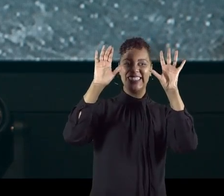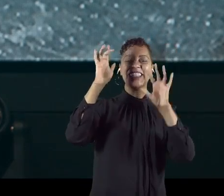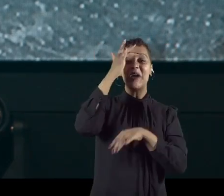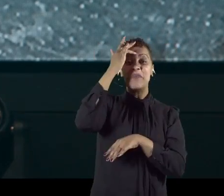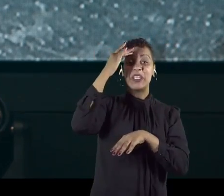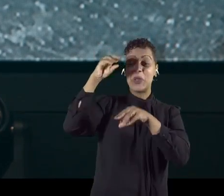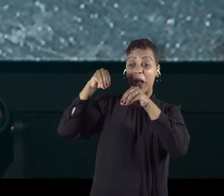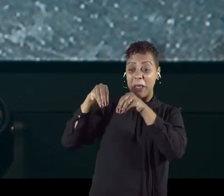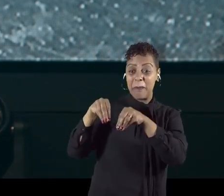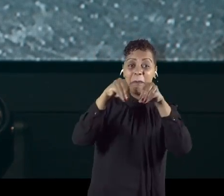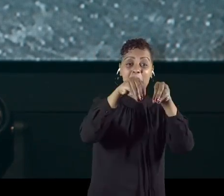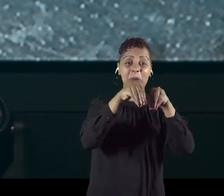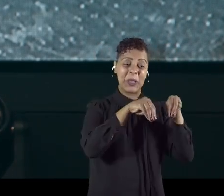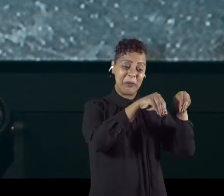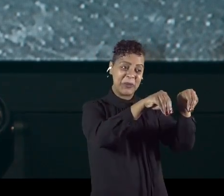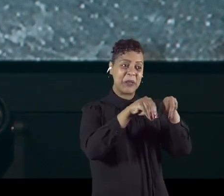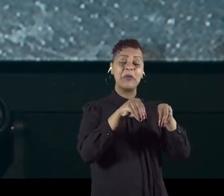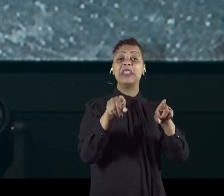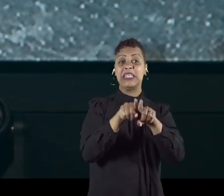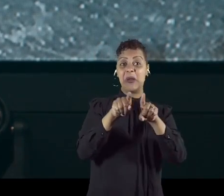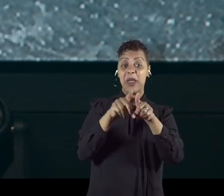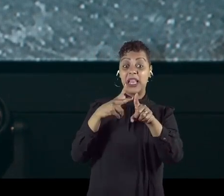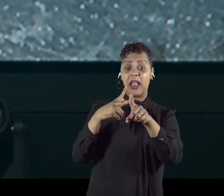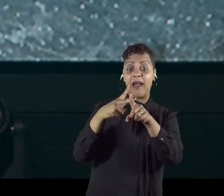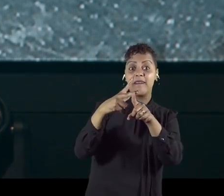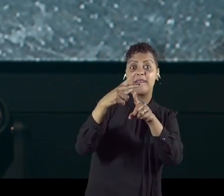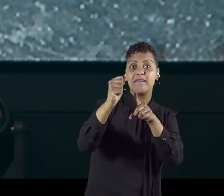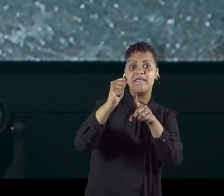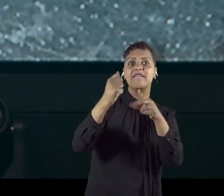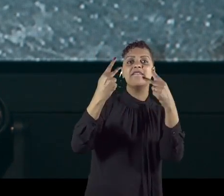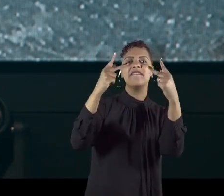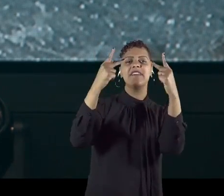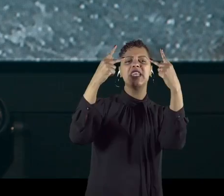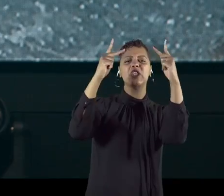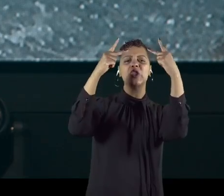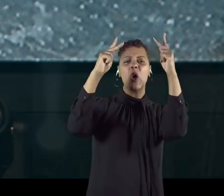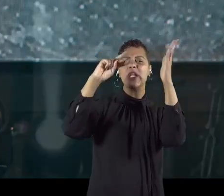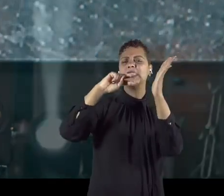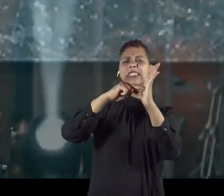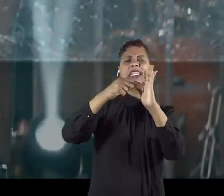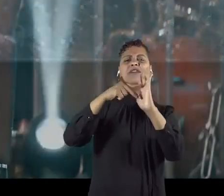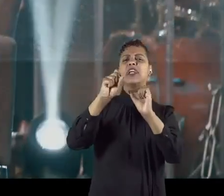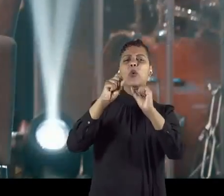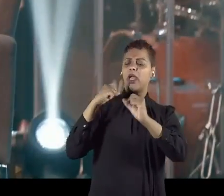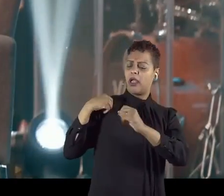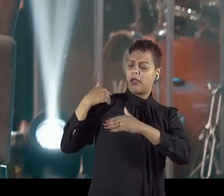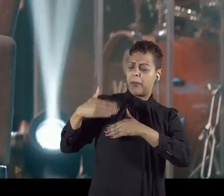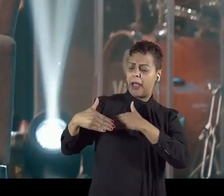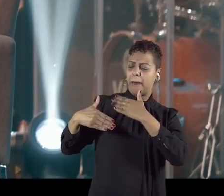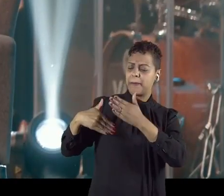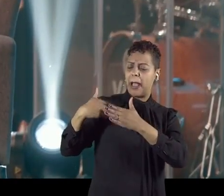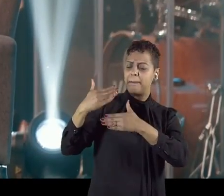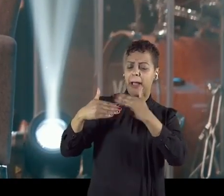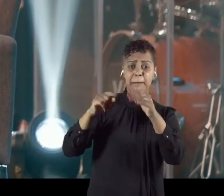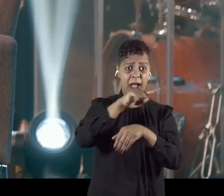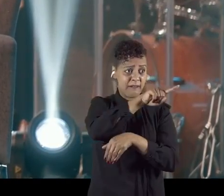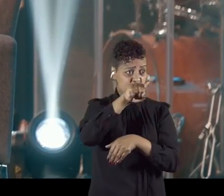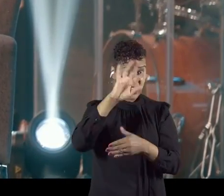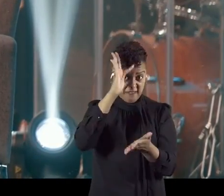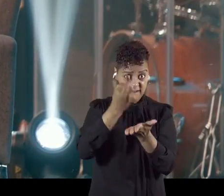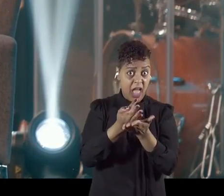esta Vitória que é consequência né de caminhar a caminhada da Fé